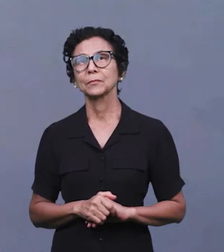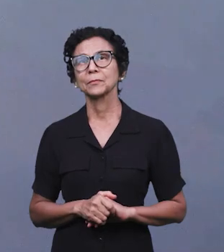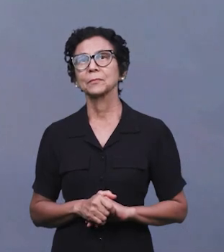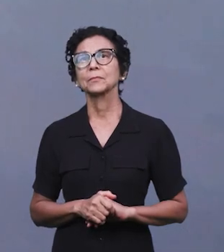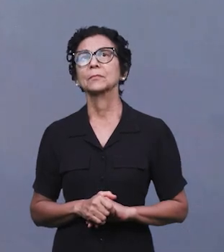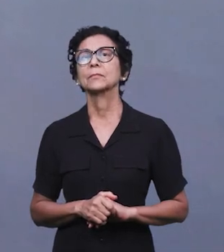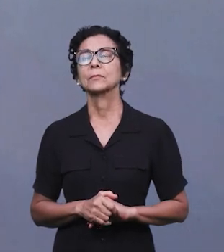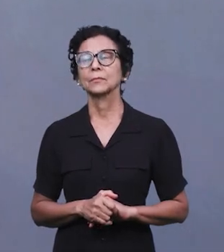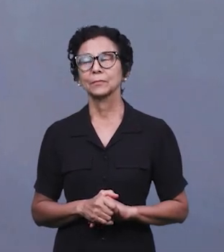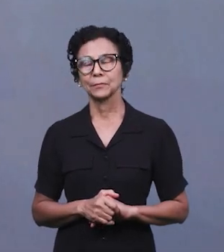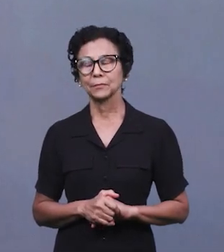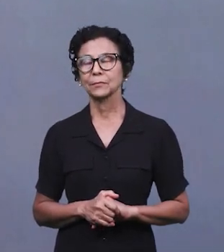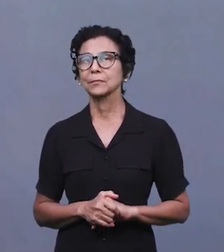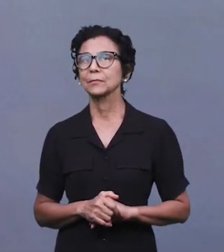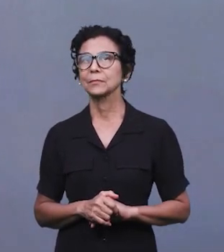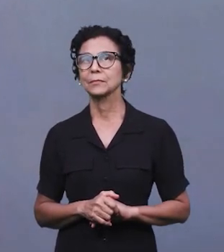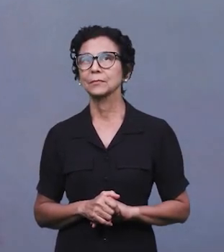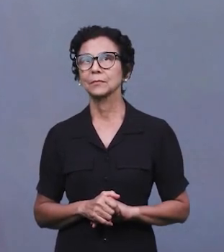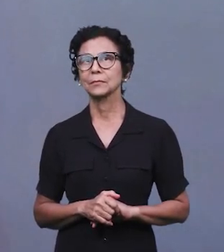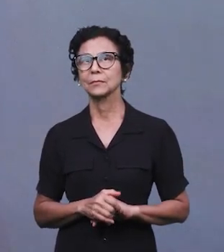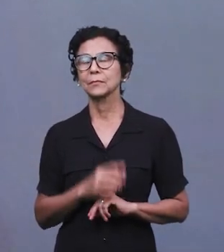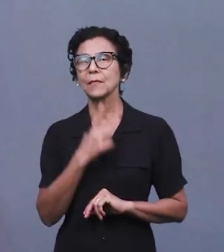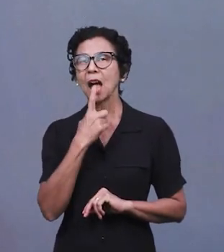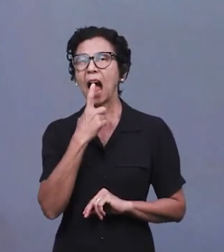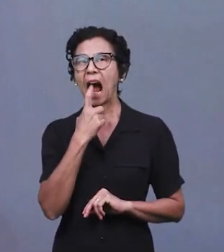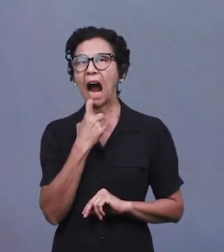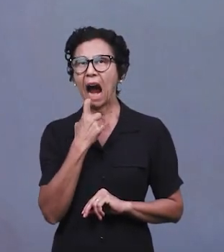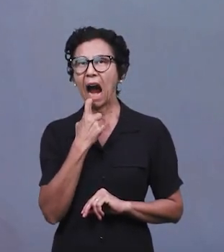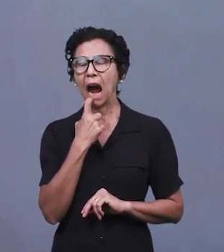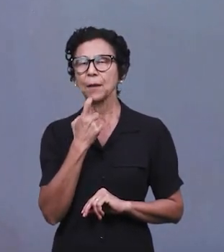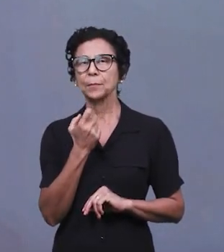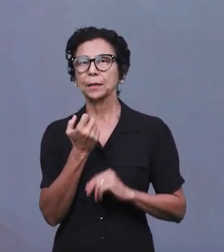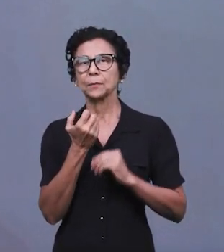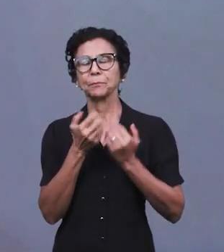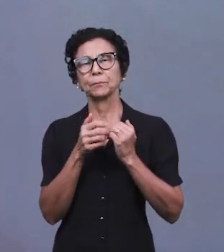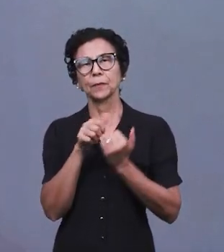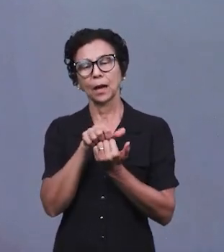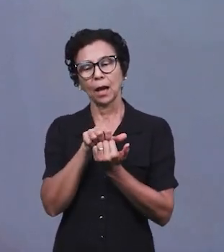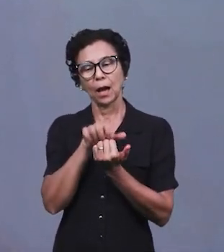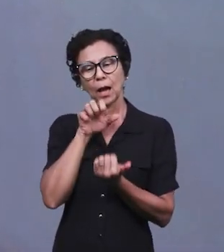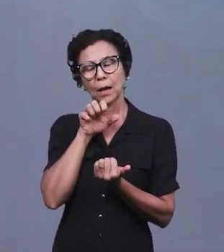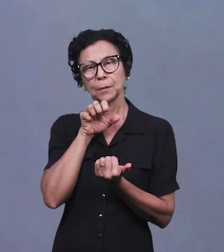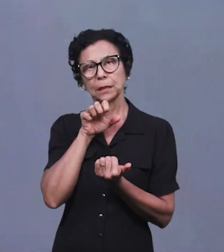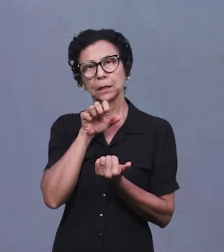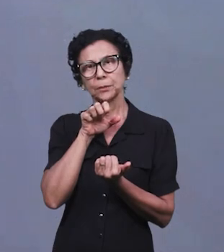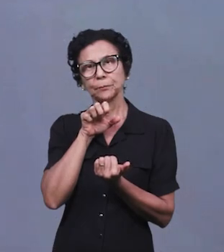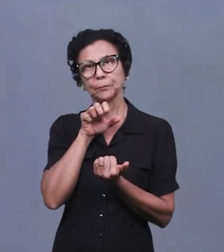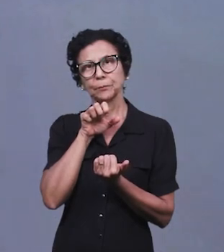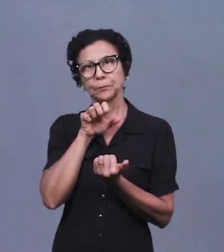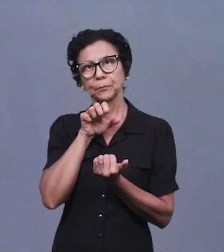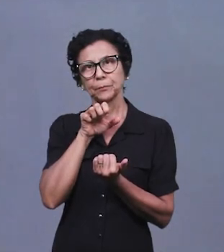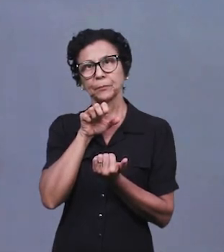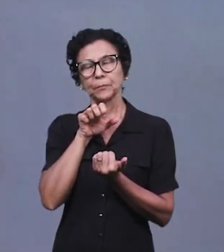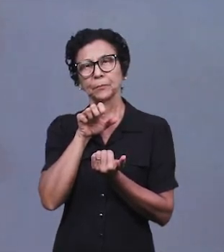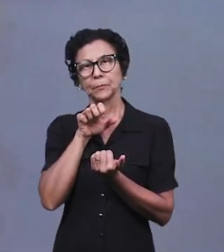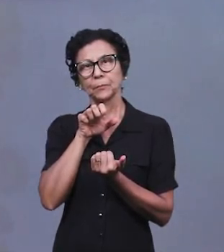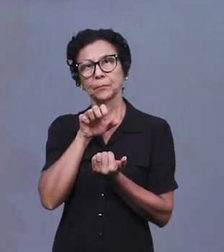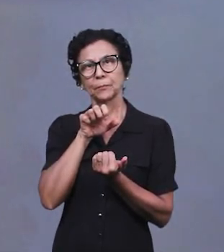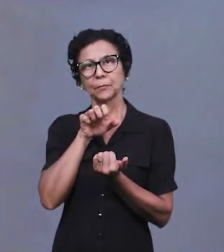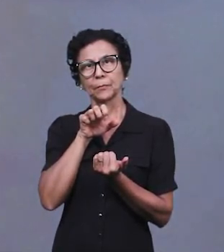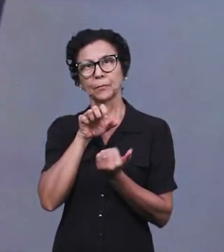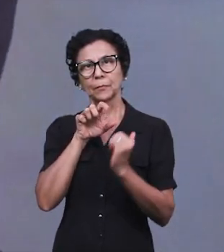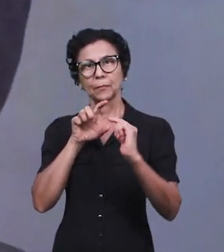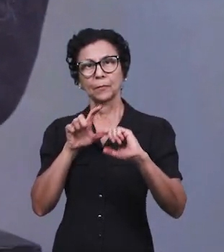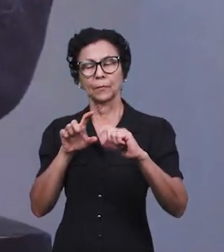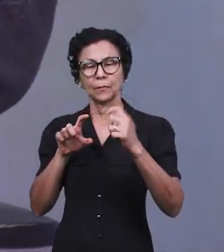indicador você coloca para abrir a boca da criança. A criança está engasgada, você vai colocar a